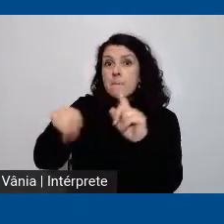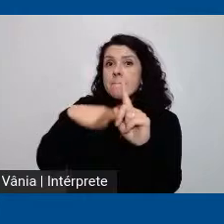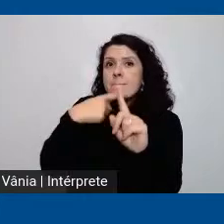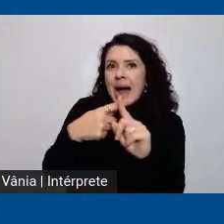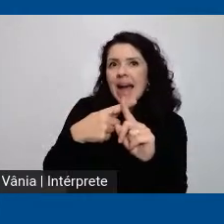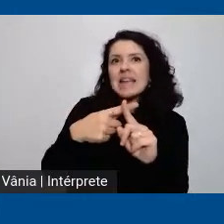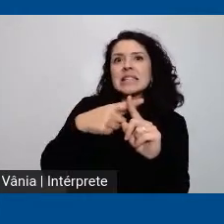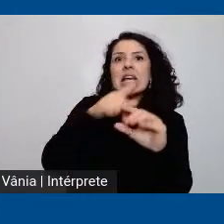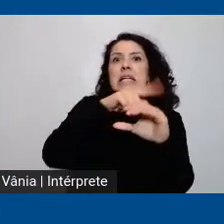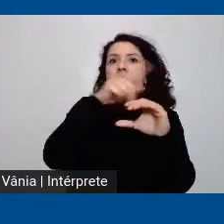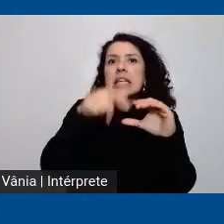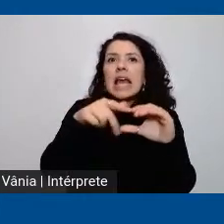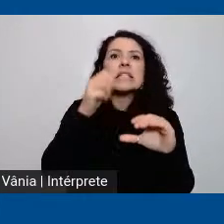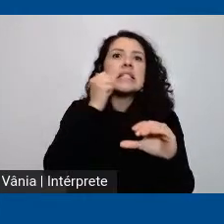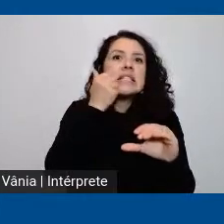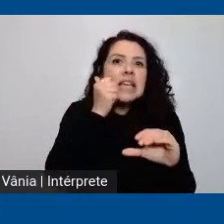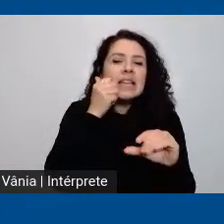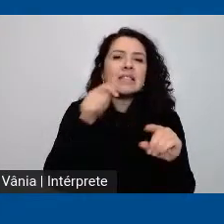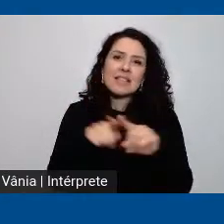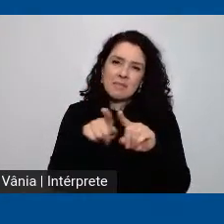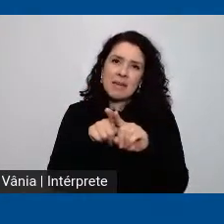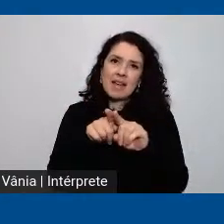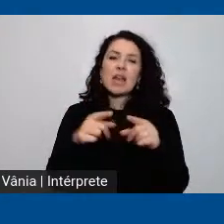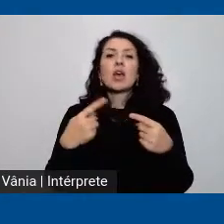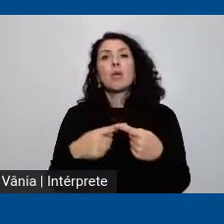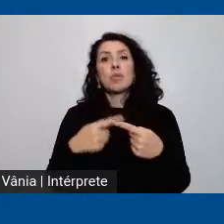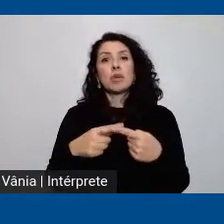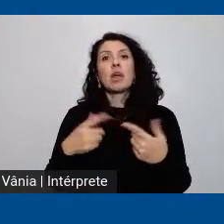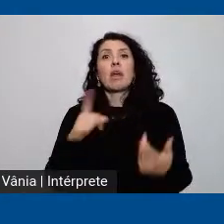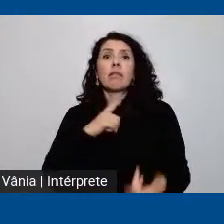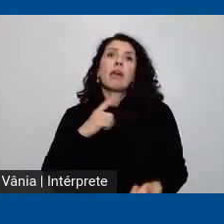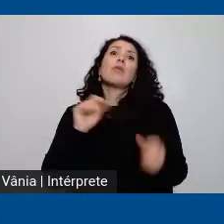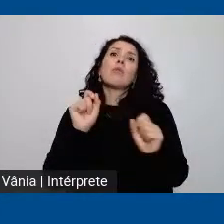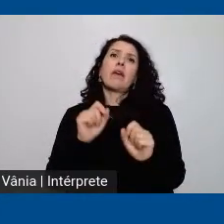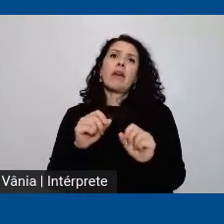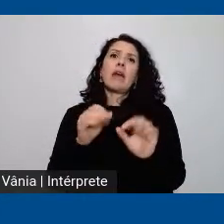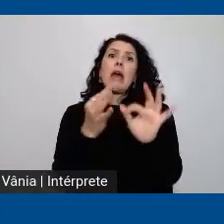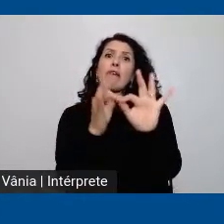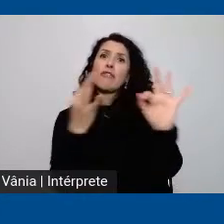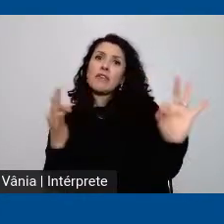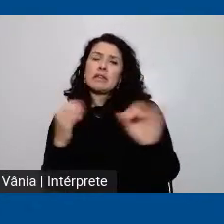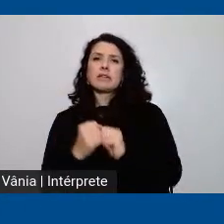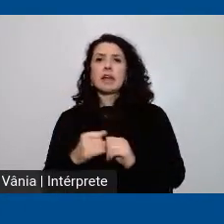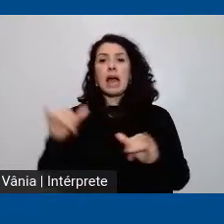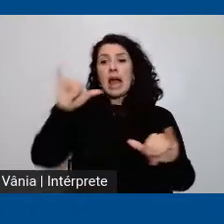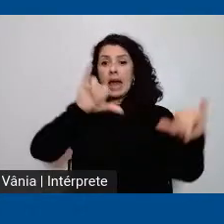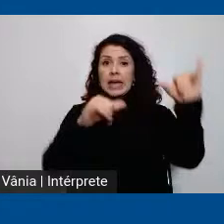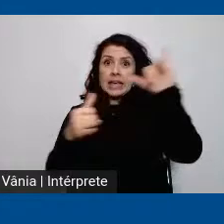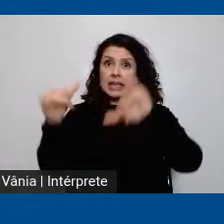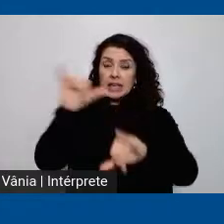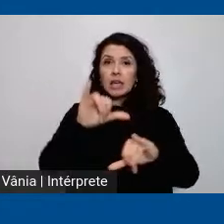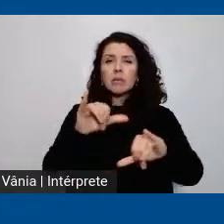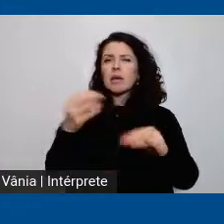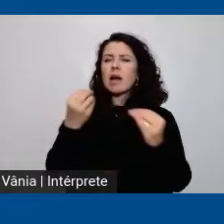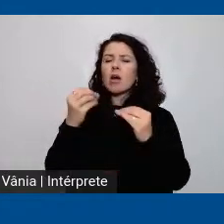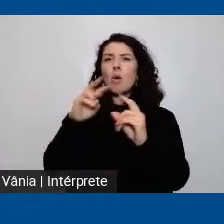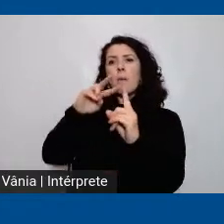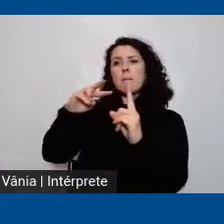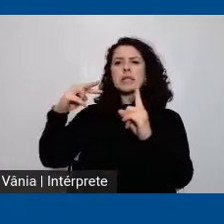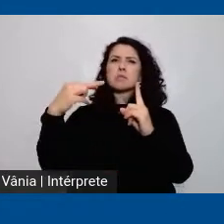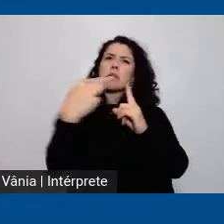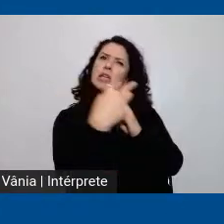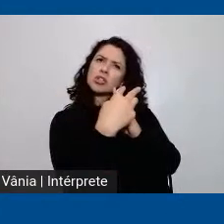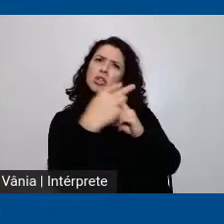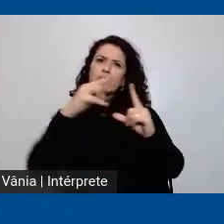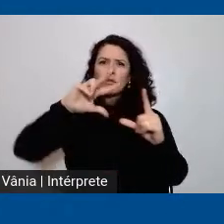ciência, né? Porque você entra física, química, né? noções de perspectiva também, que